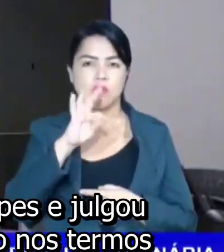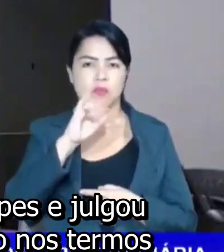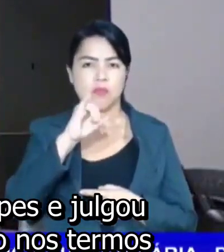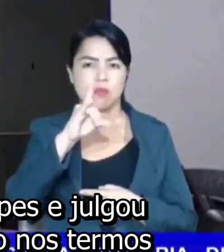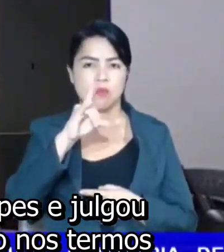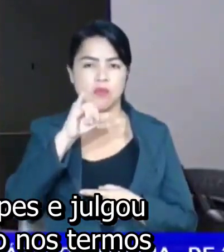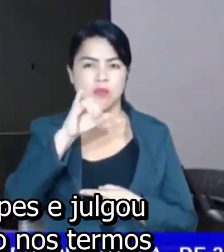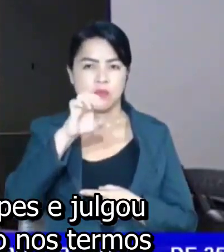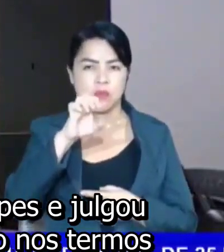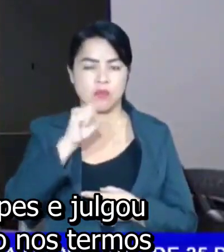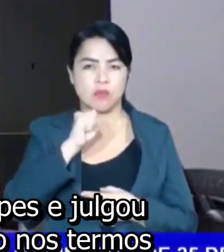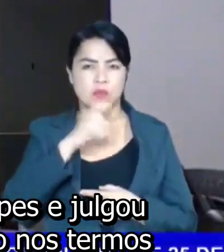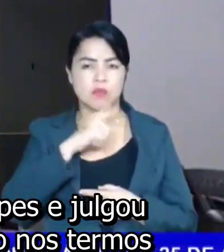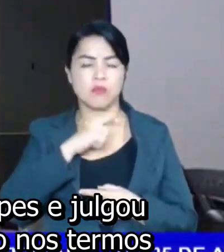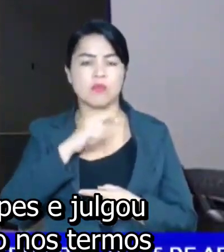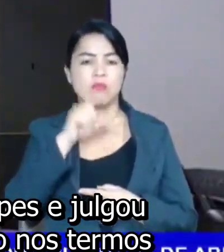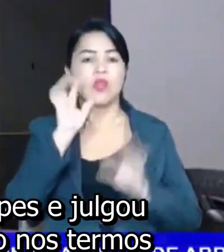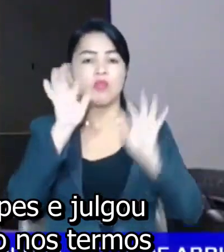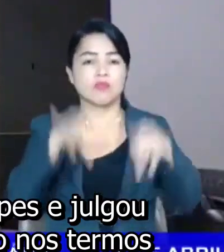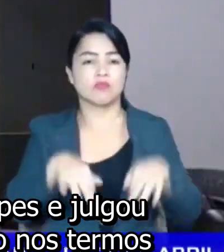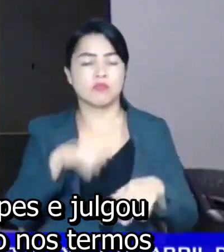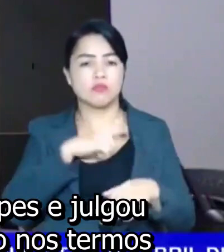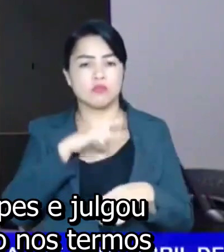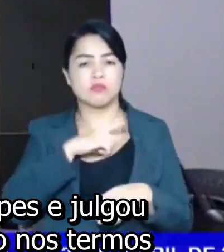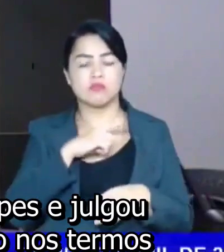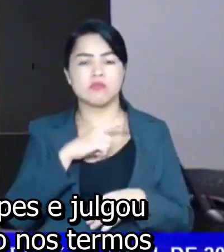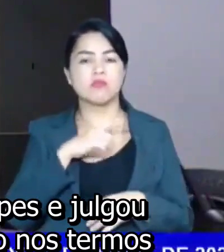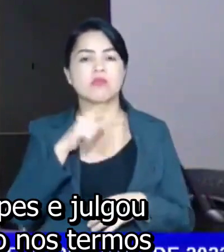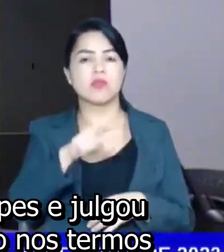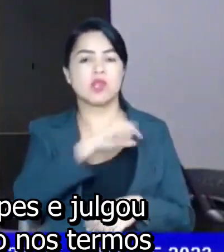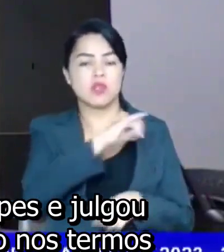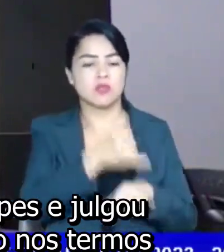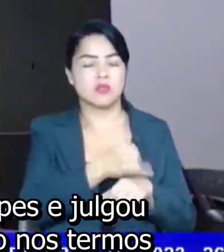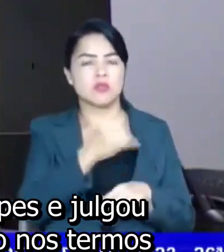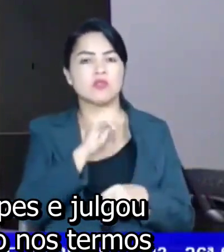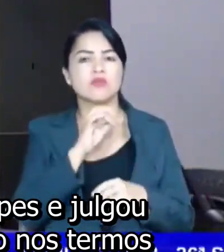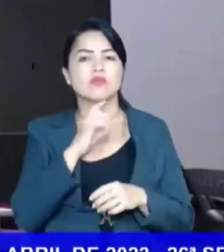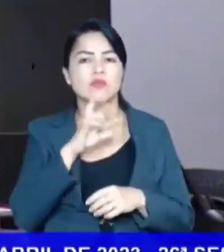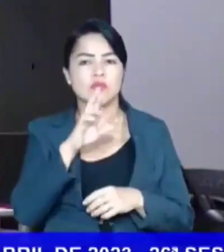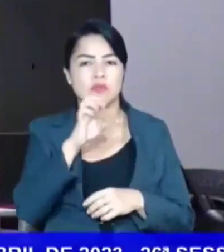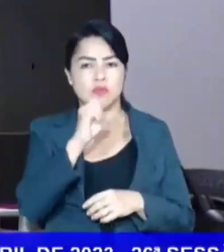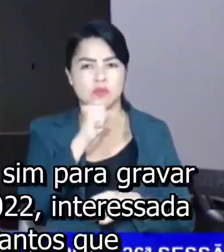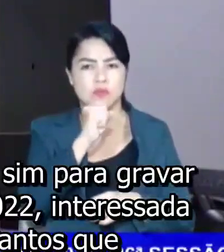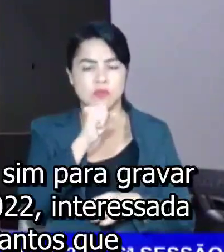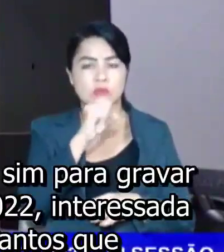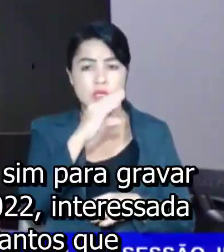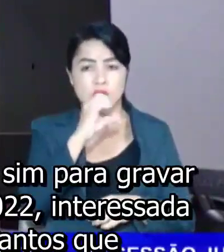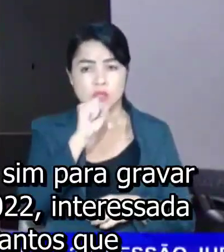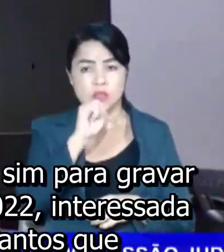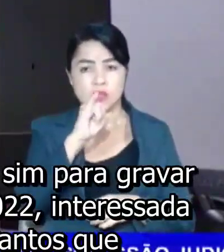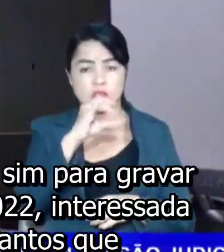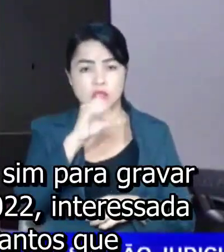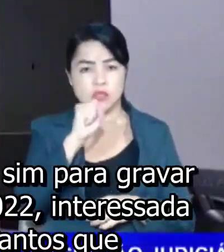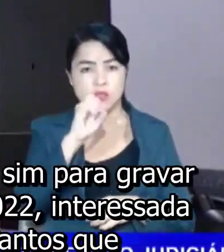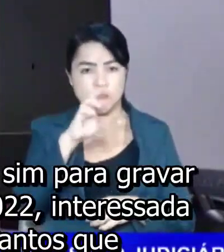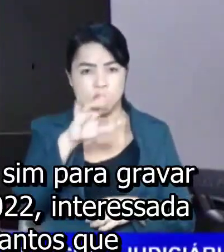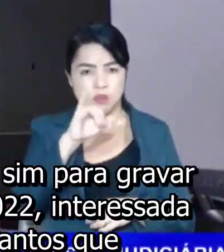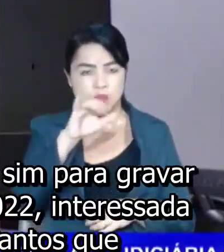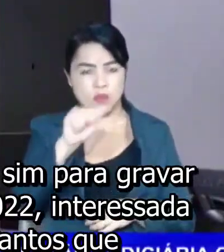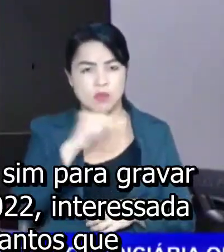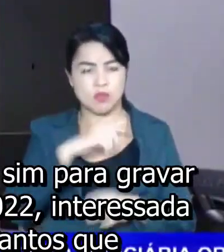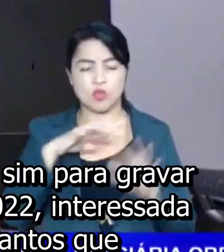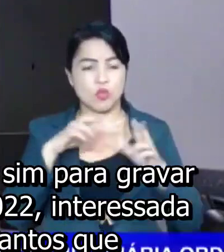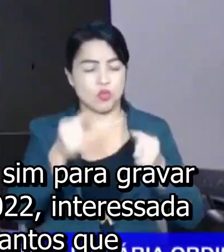e julgou extinta, sem resolução de mérito, a ação rescisória. Tudo nos termos proferidos, nos